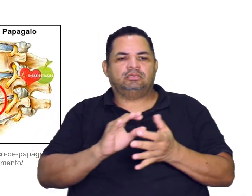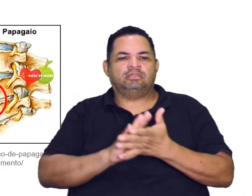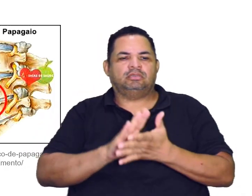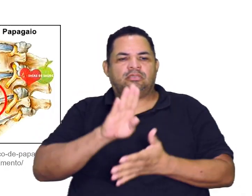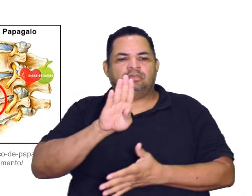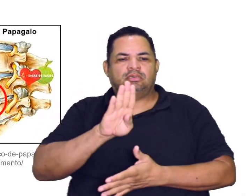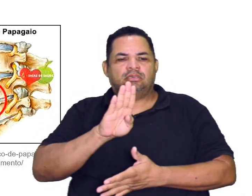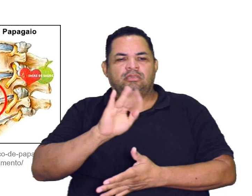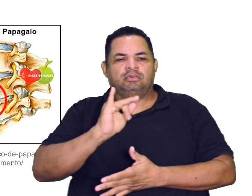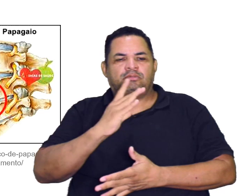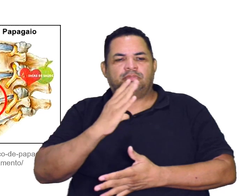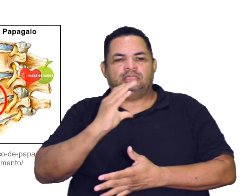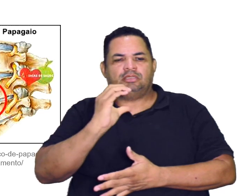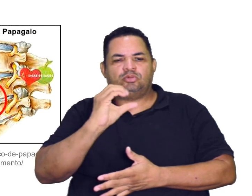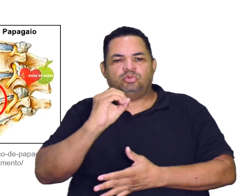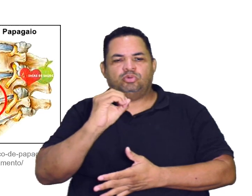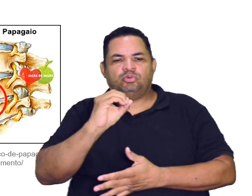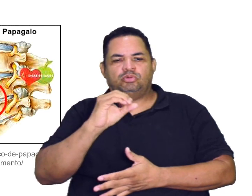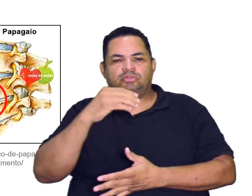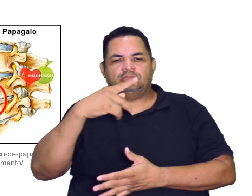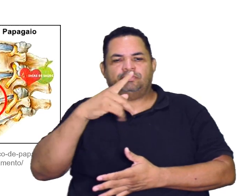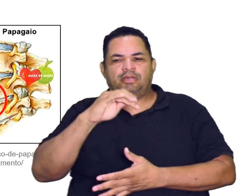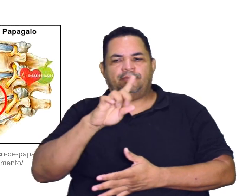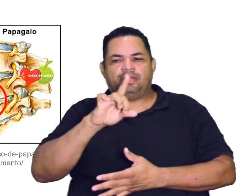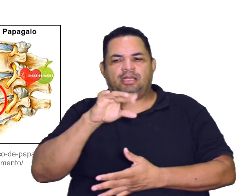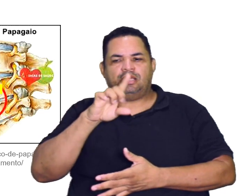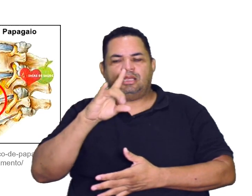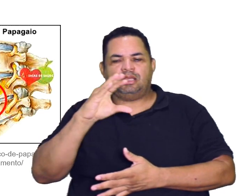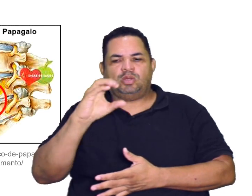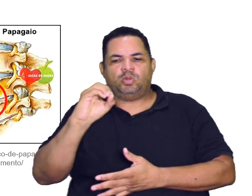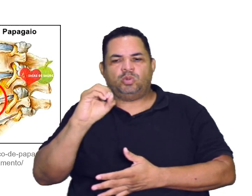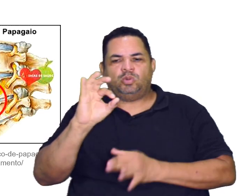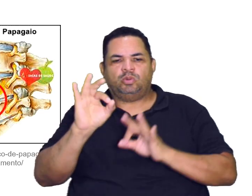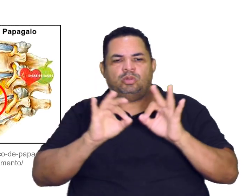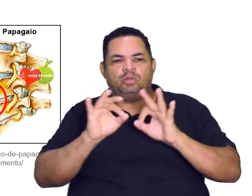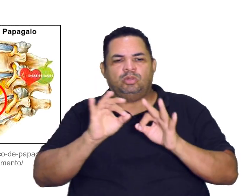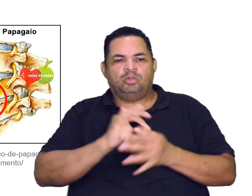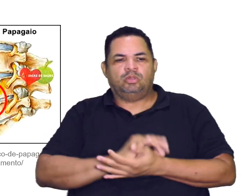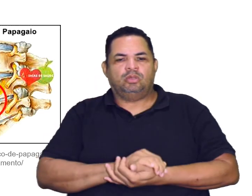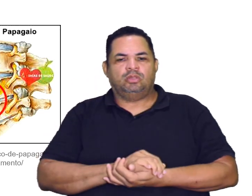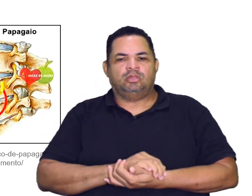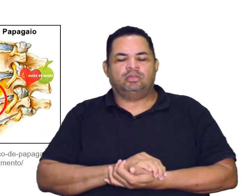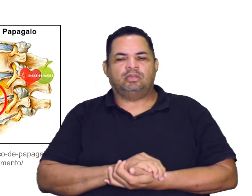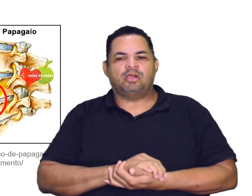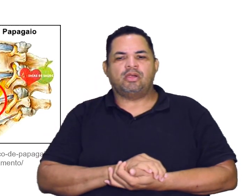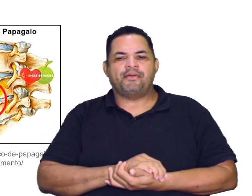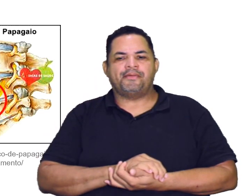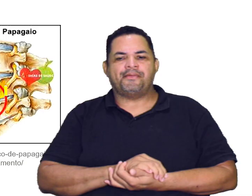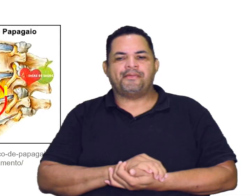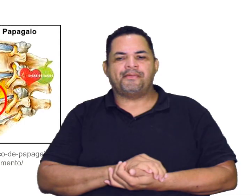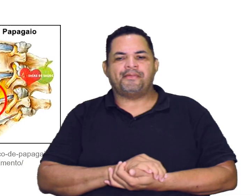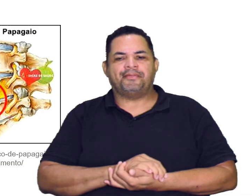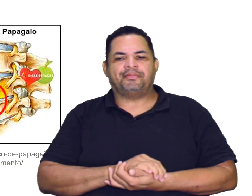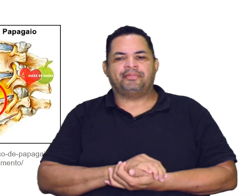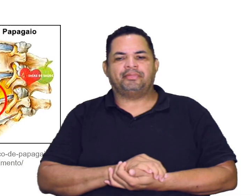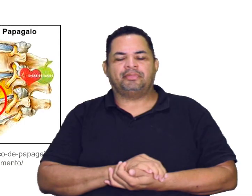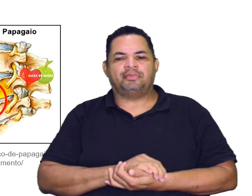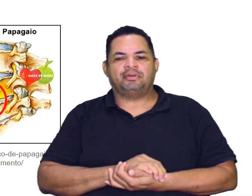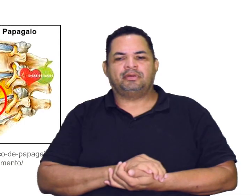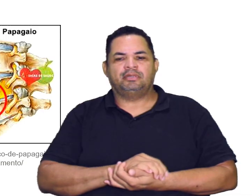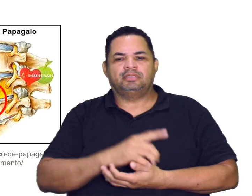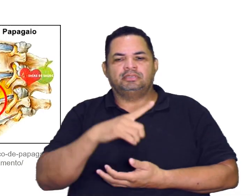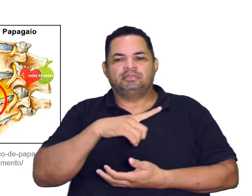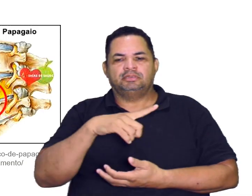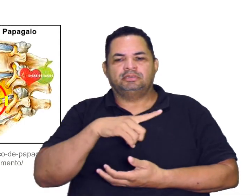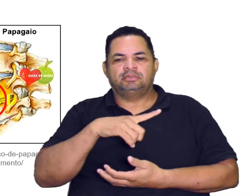de papagaio, eu falo de uma formação óssea, tá? Com bordas articulares, ou seja, mais protuberante